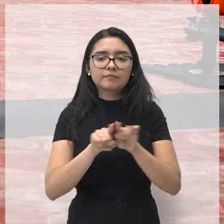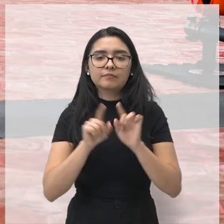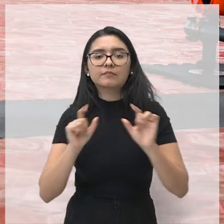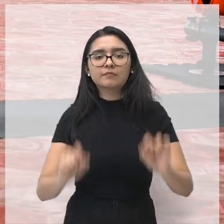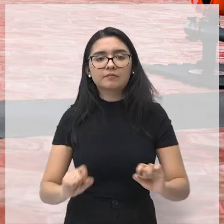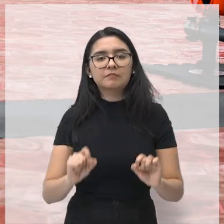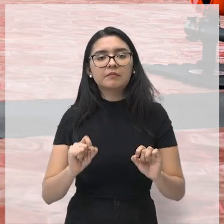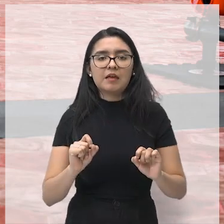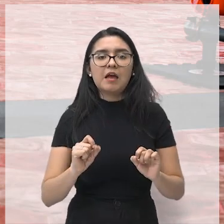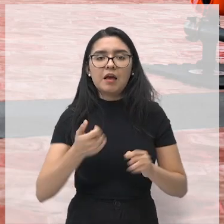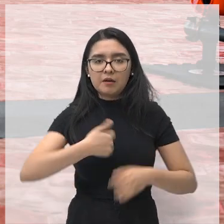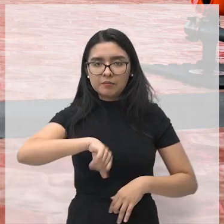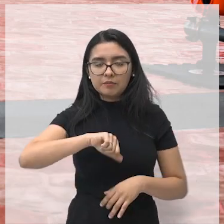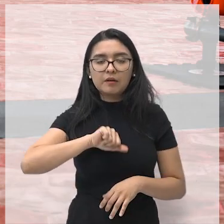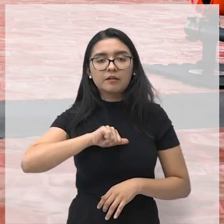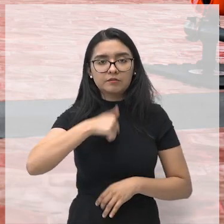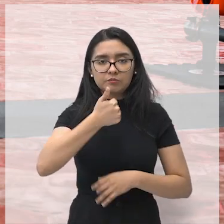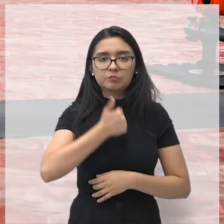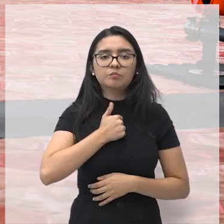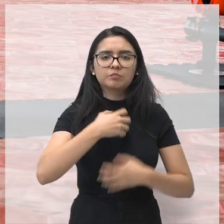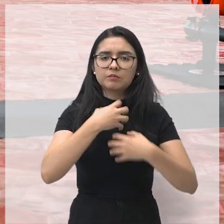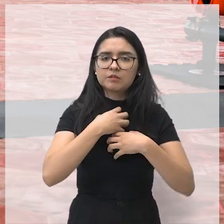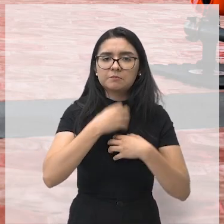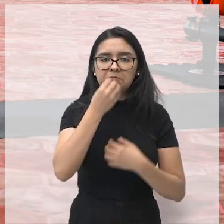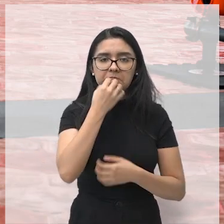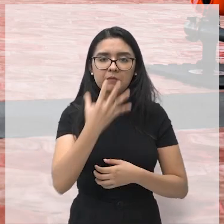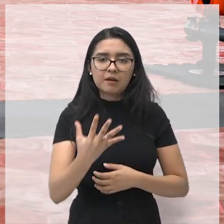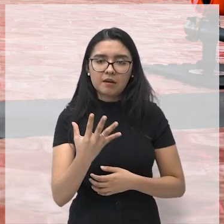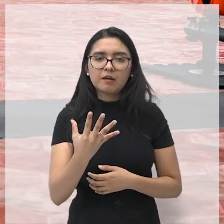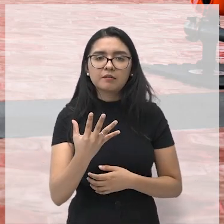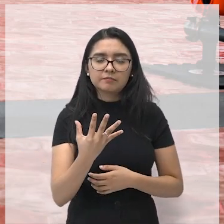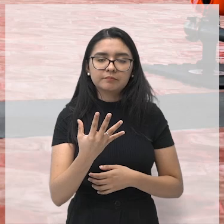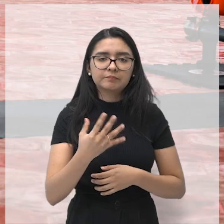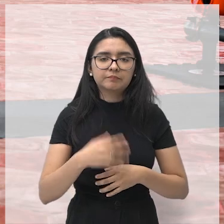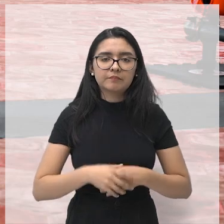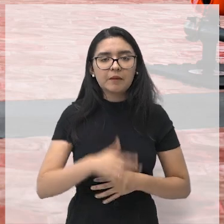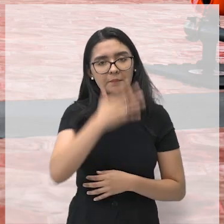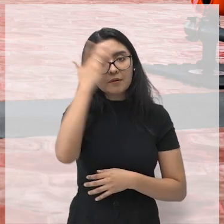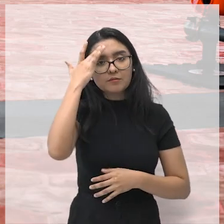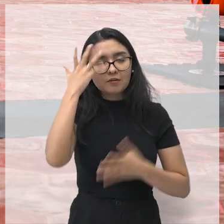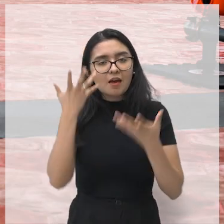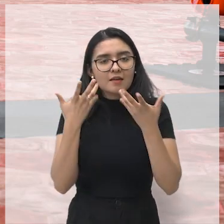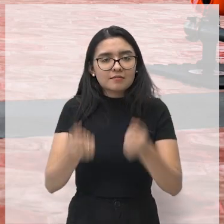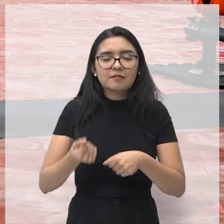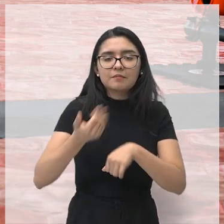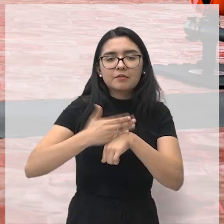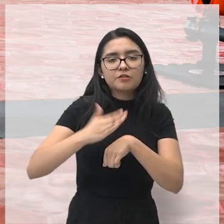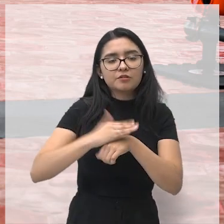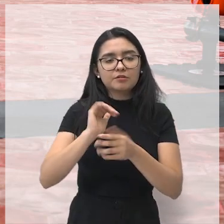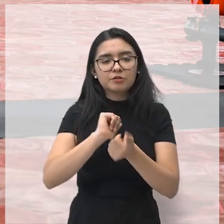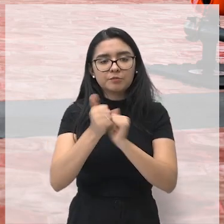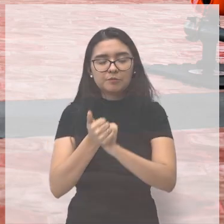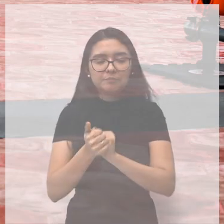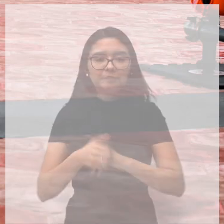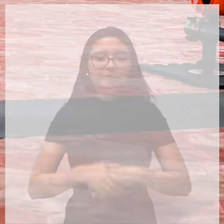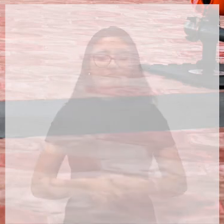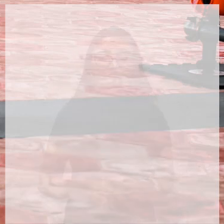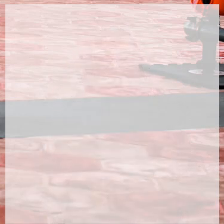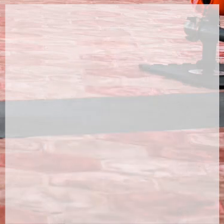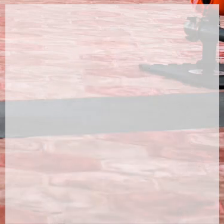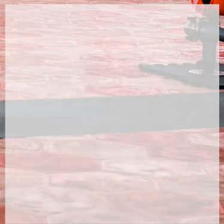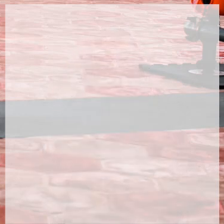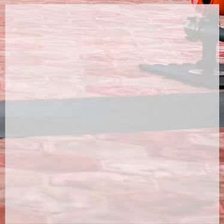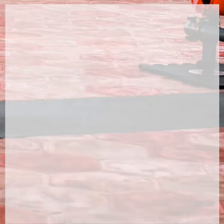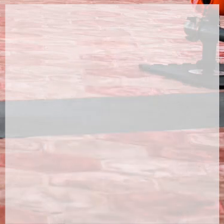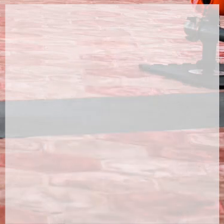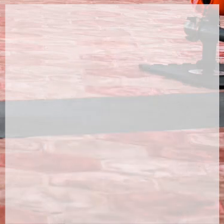elevar a autoestima e promover a sensação de bem-estar daqueles que se propõem a praticar essa modalidade.